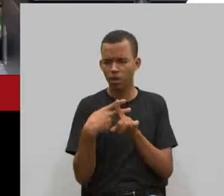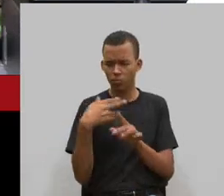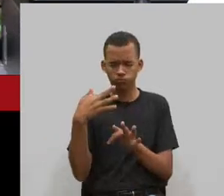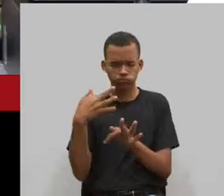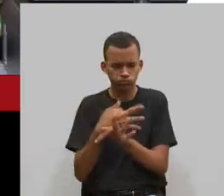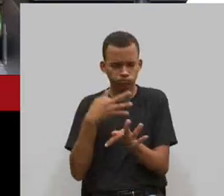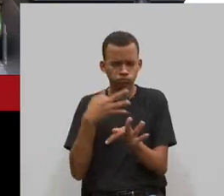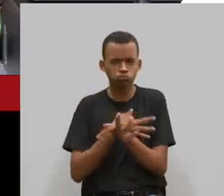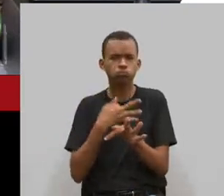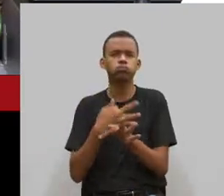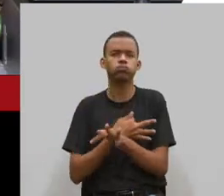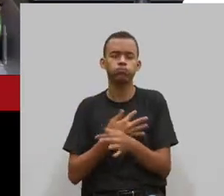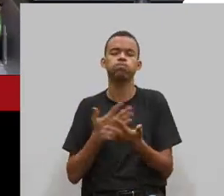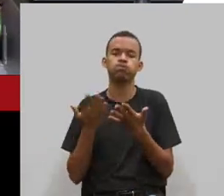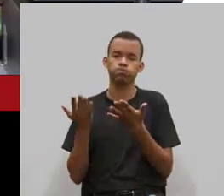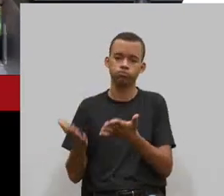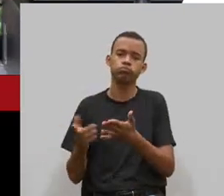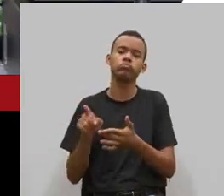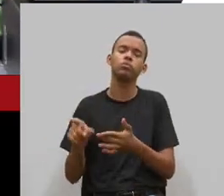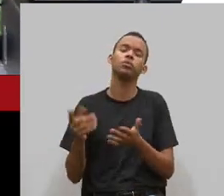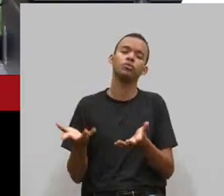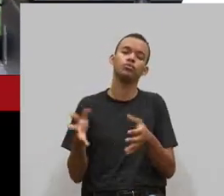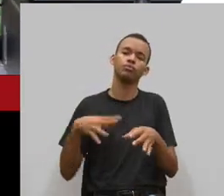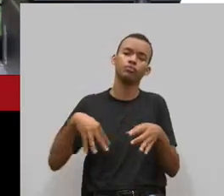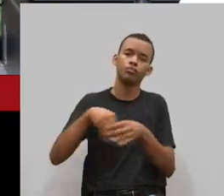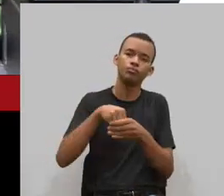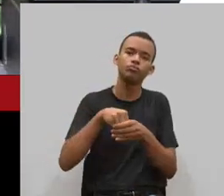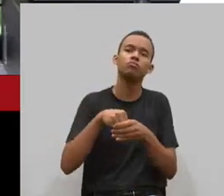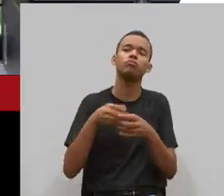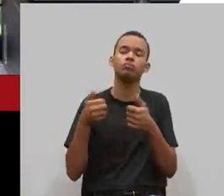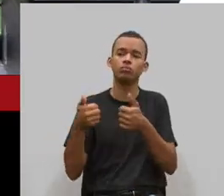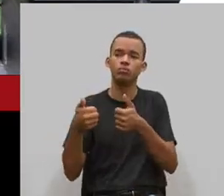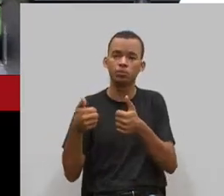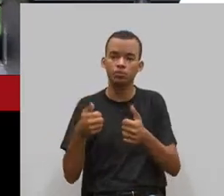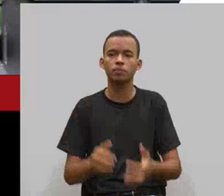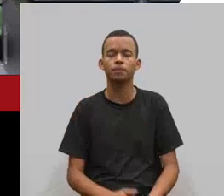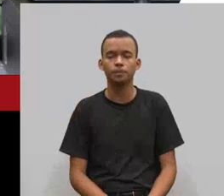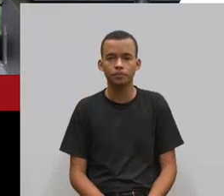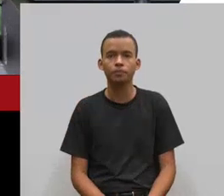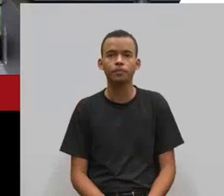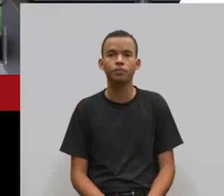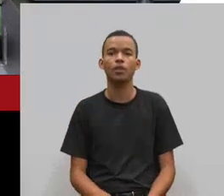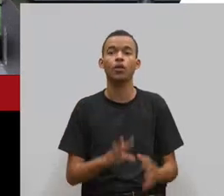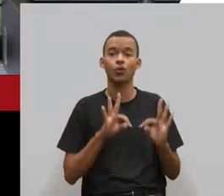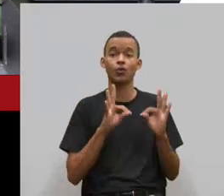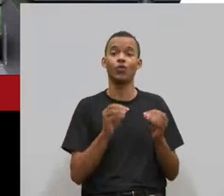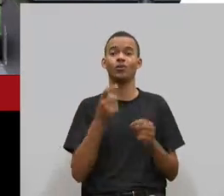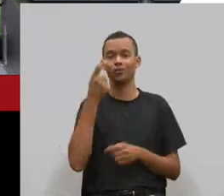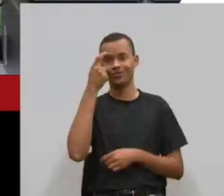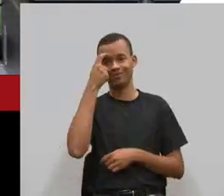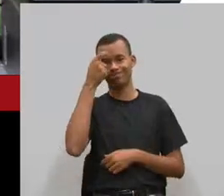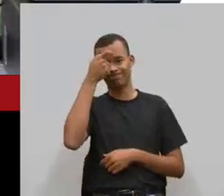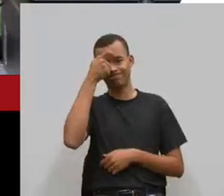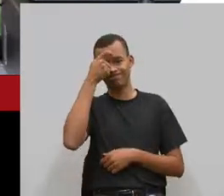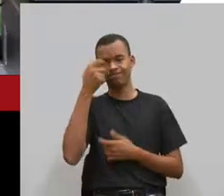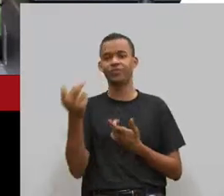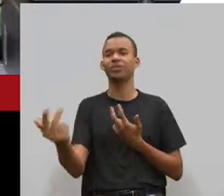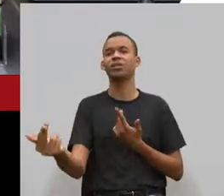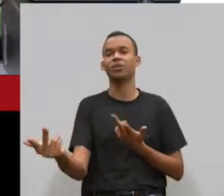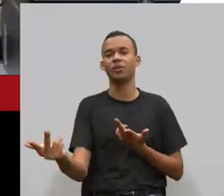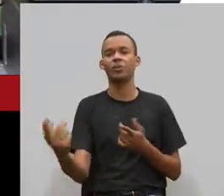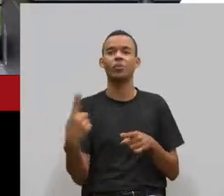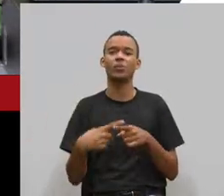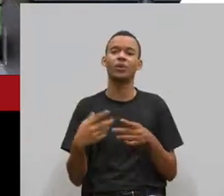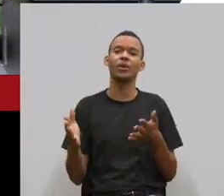pela tua mobilidade pela tua inclusão social Acho que todos deveri pensar assim tem gente perde uma unha e começa a chorar